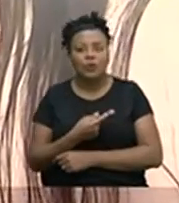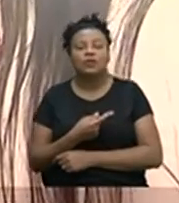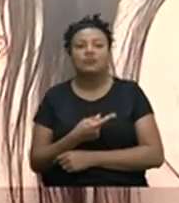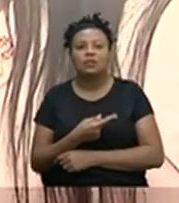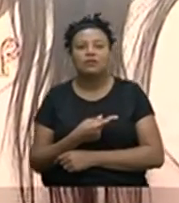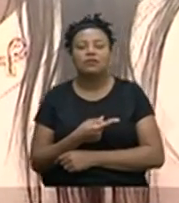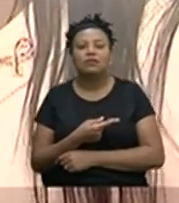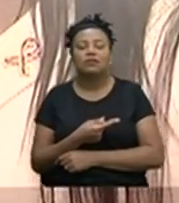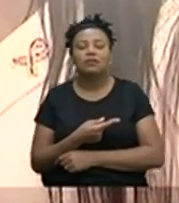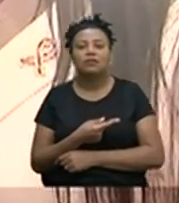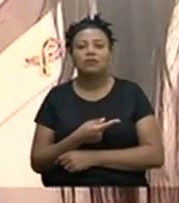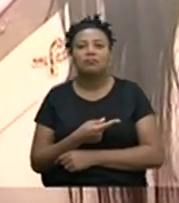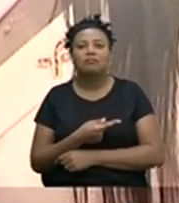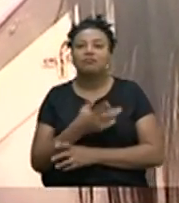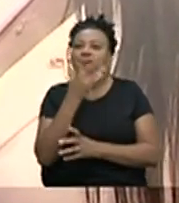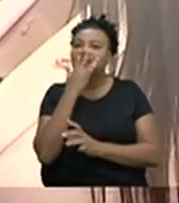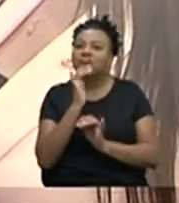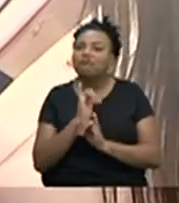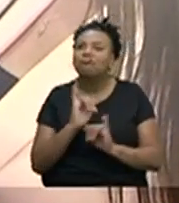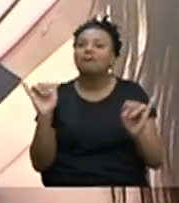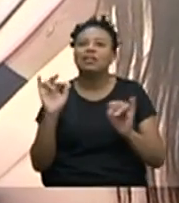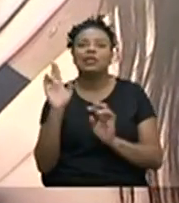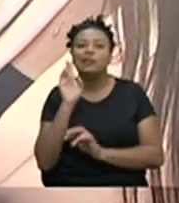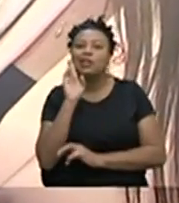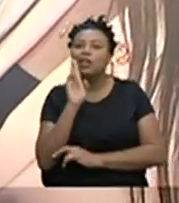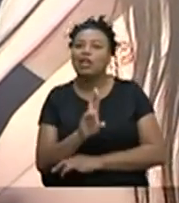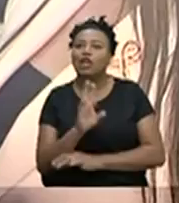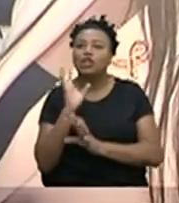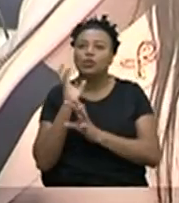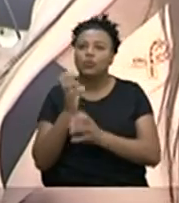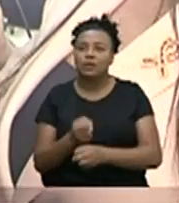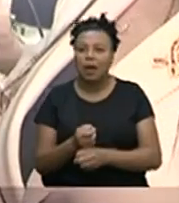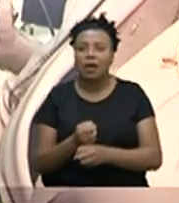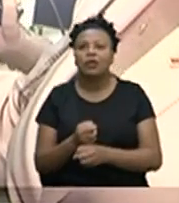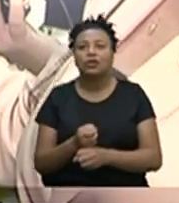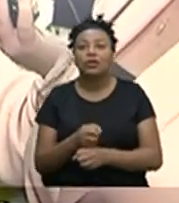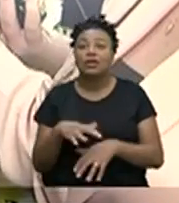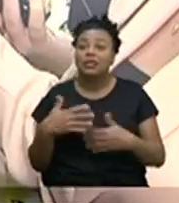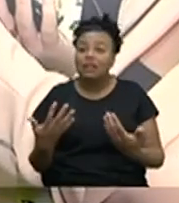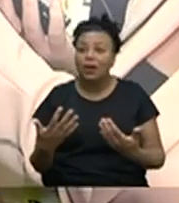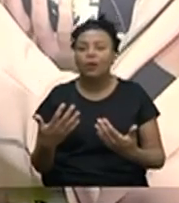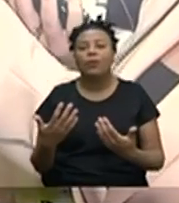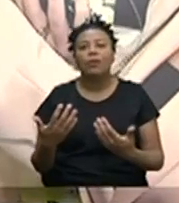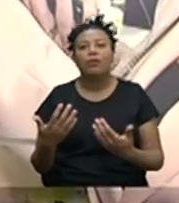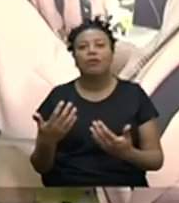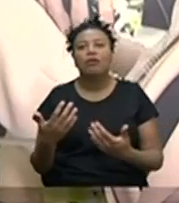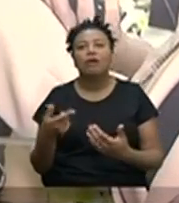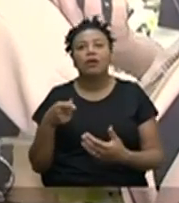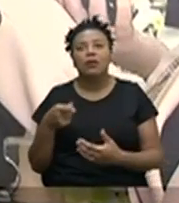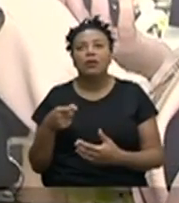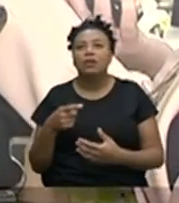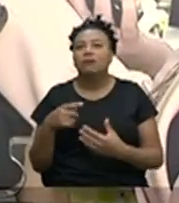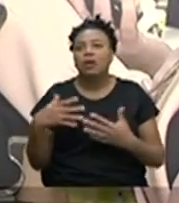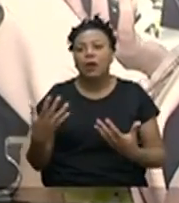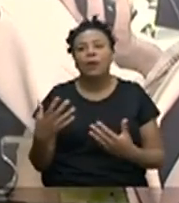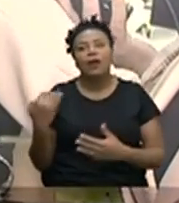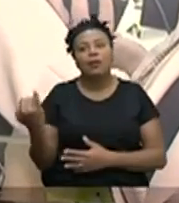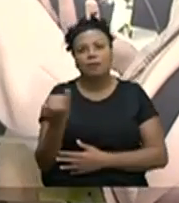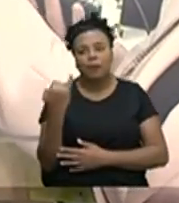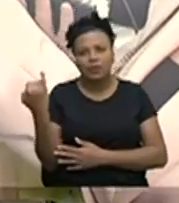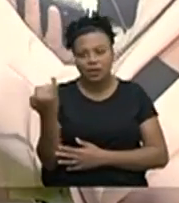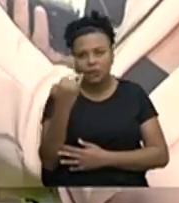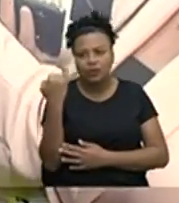proclamar este resultado. Então, meus caros, E, muito